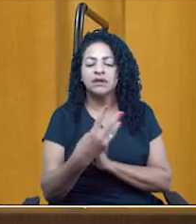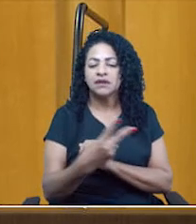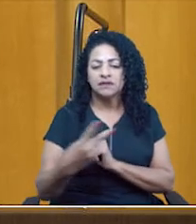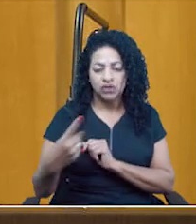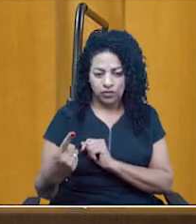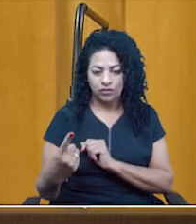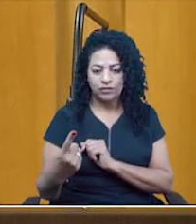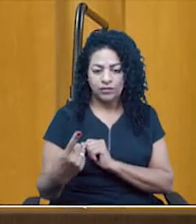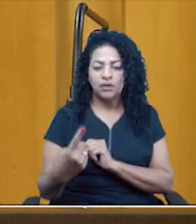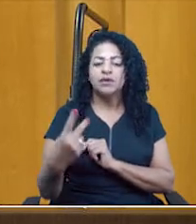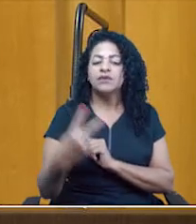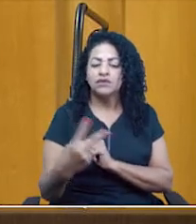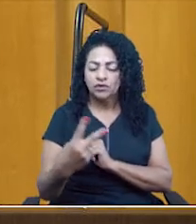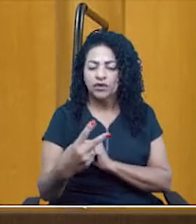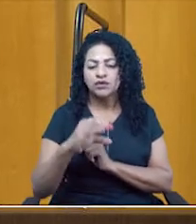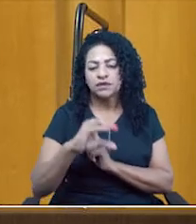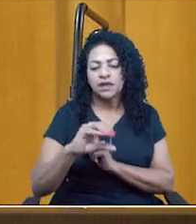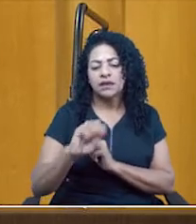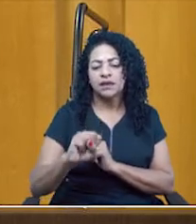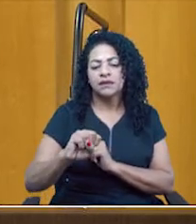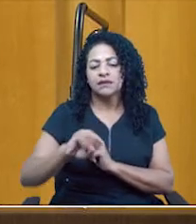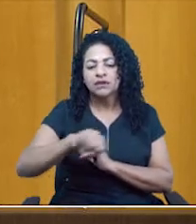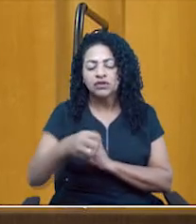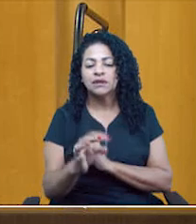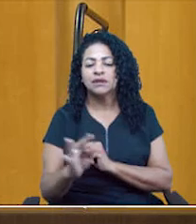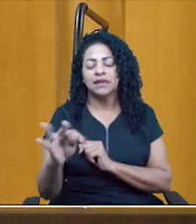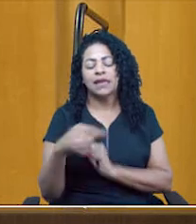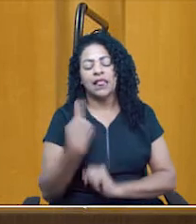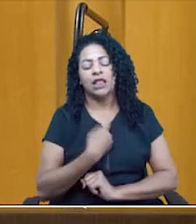porque nós precisamos parar para refletir.